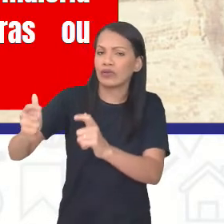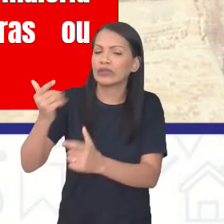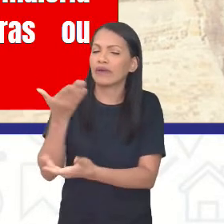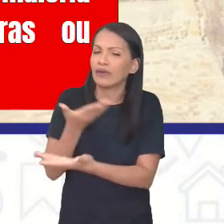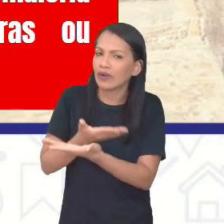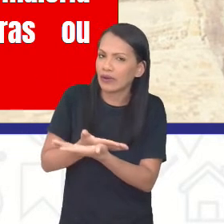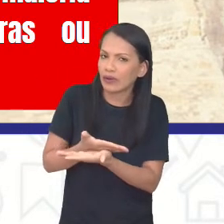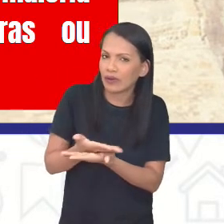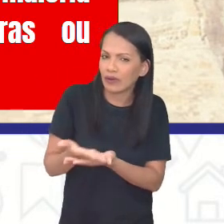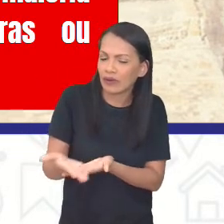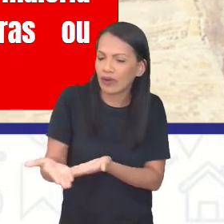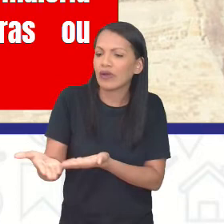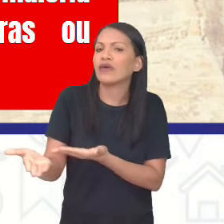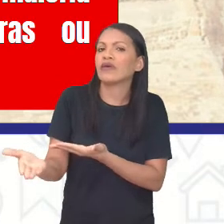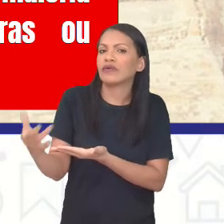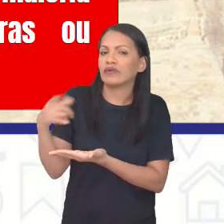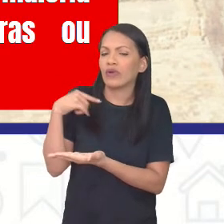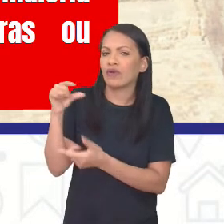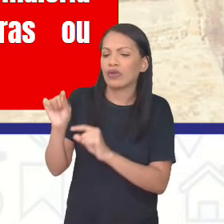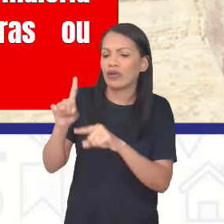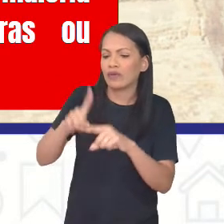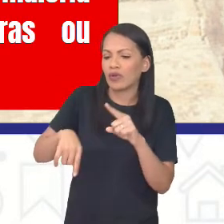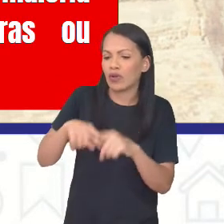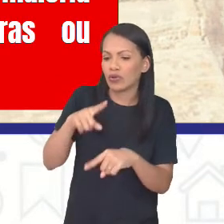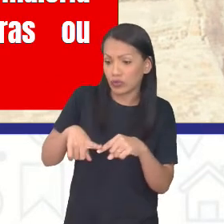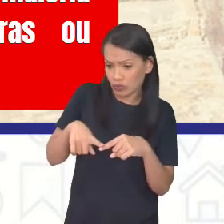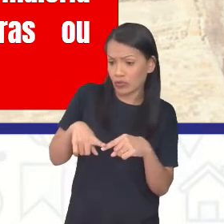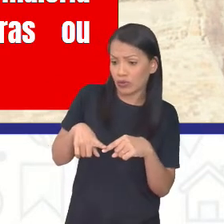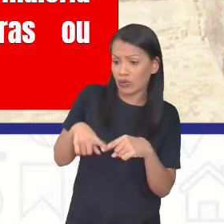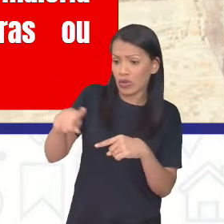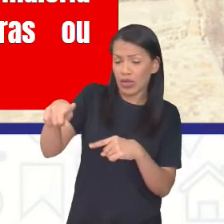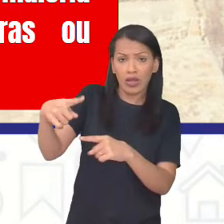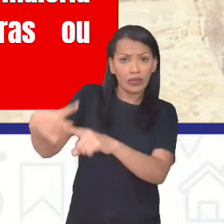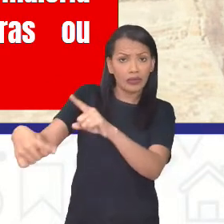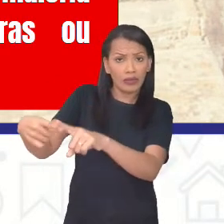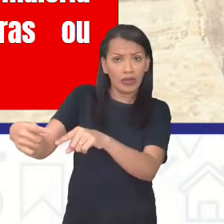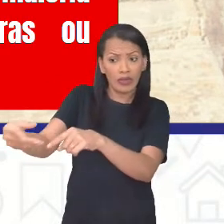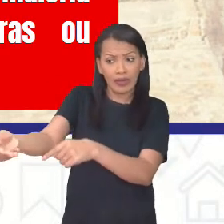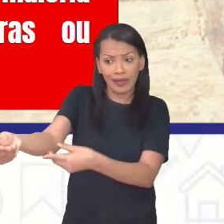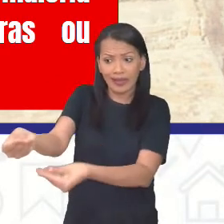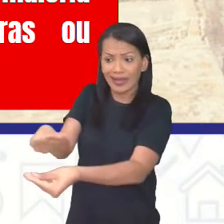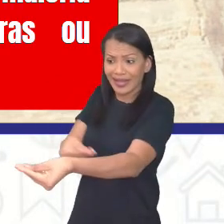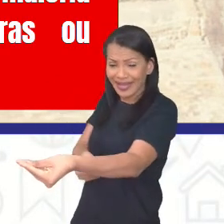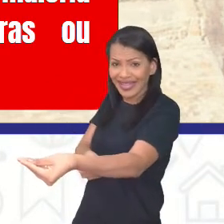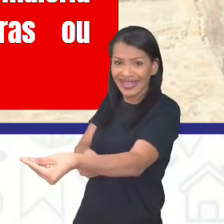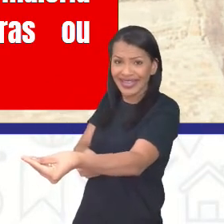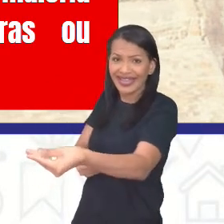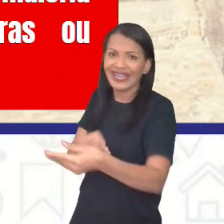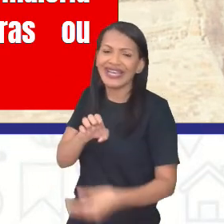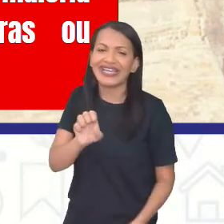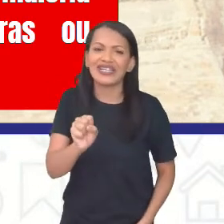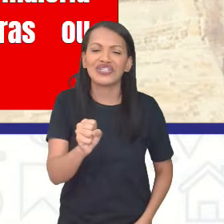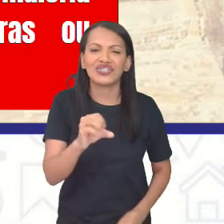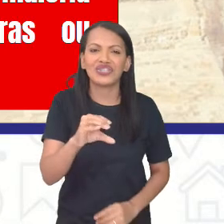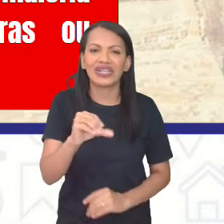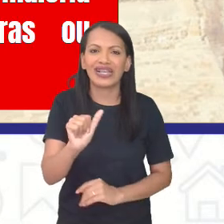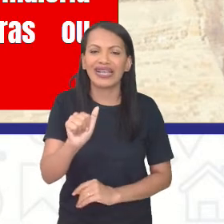comércio à base de troca, né, trocavam produtos por outros produtos. Isso tem um nome, se chama escambo, ok?